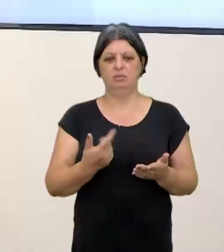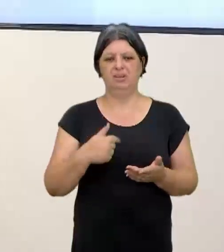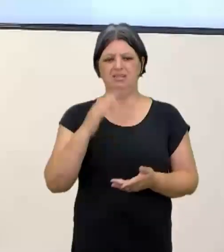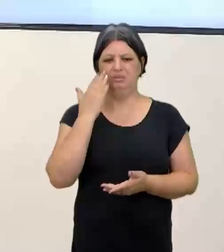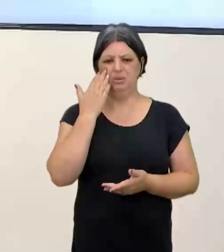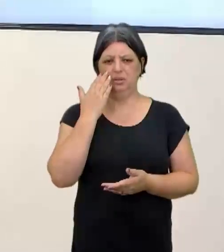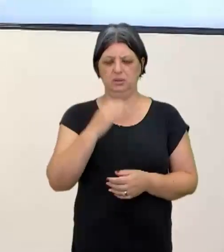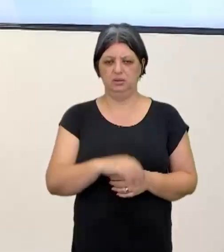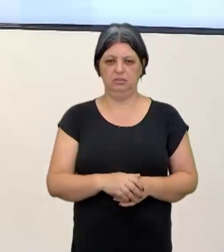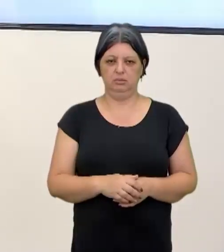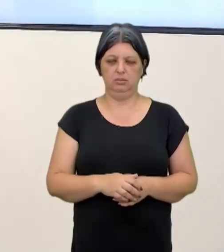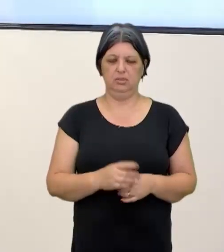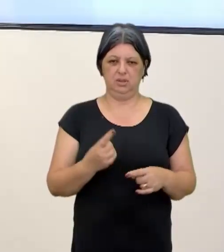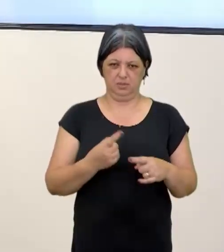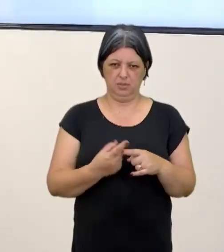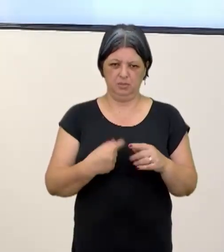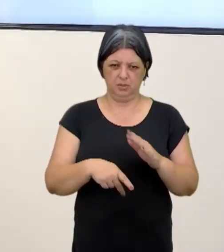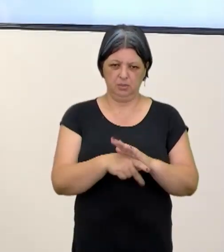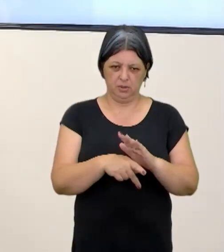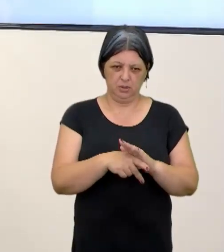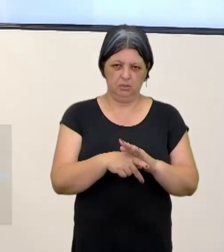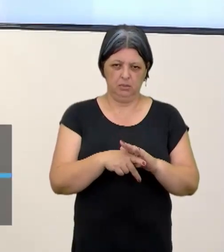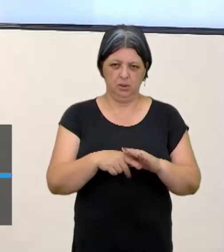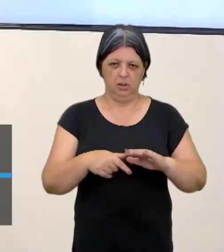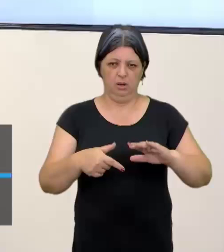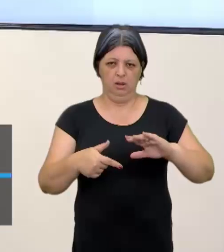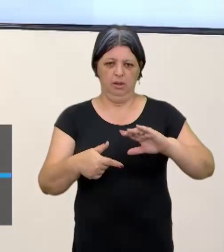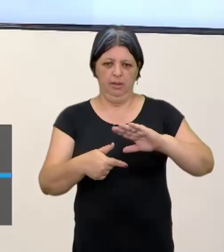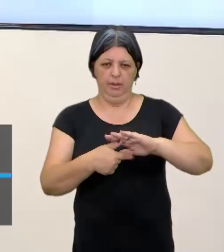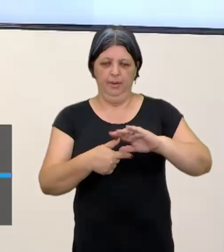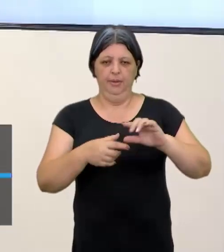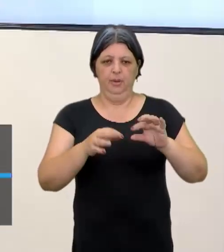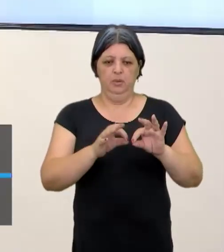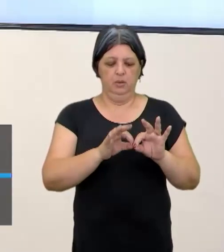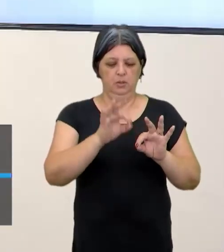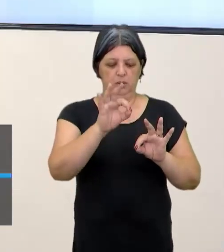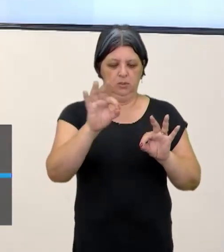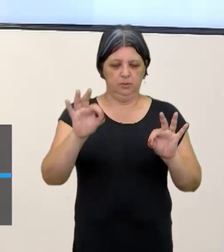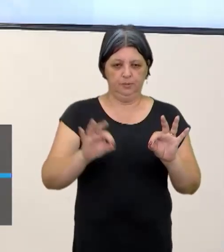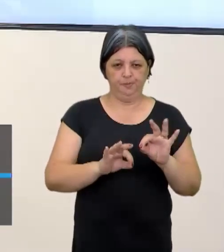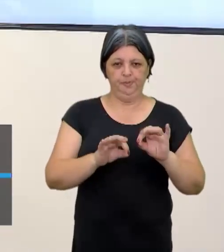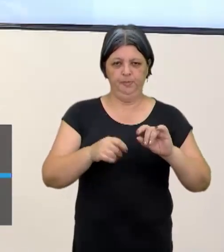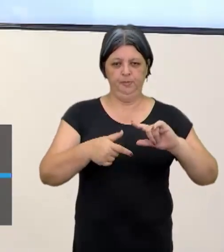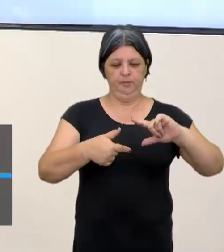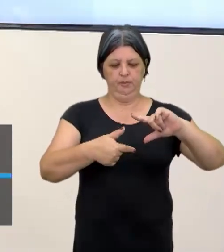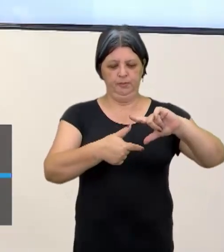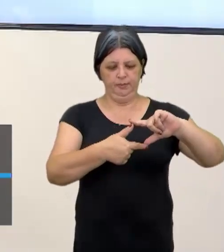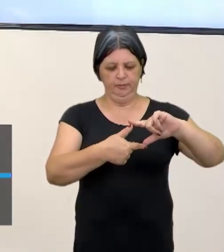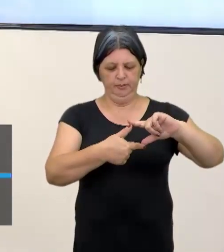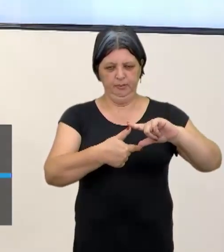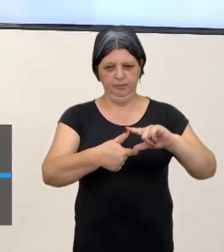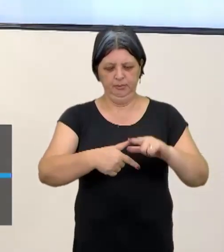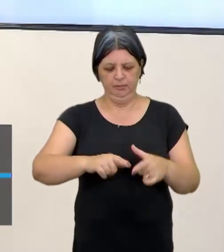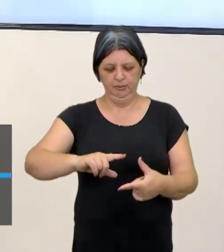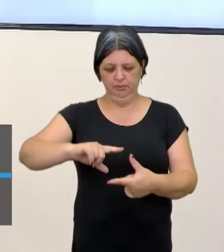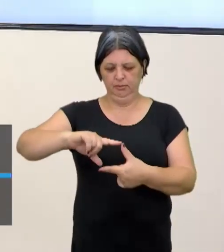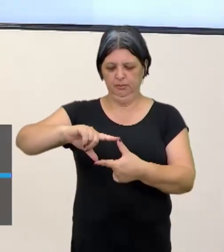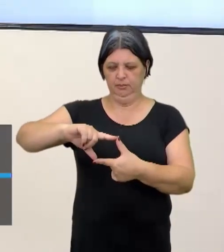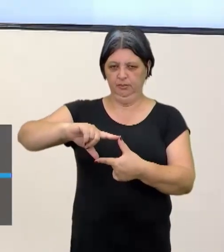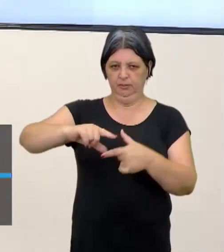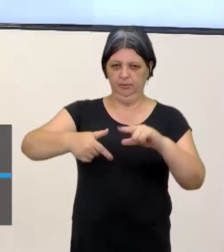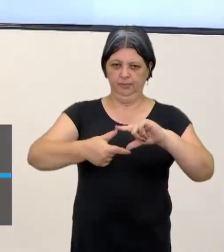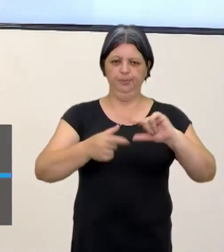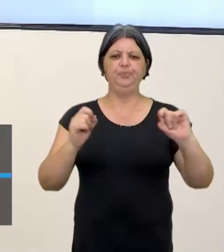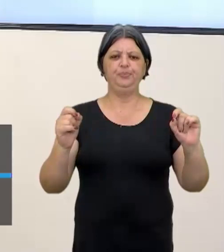entendi direito. Eu não falei que você vai encaixar a figura uma grudada na outra e não pode sobrar espaço? Eu quero que você comece a observar o que